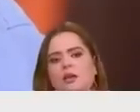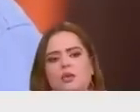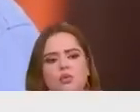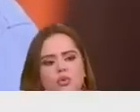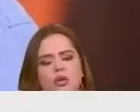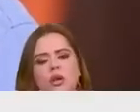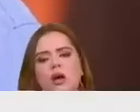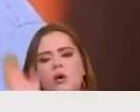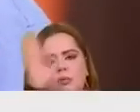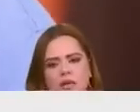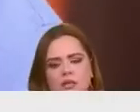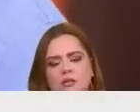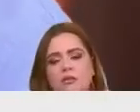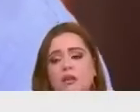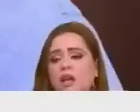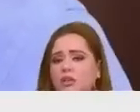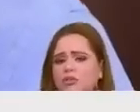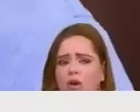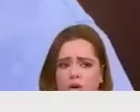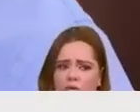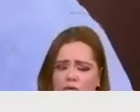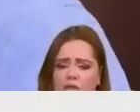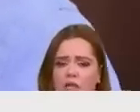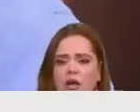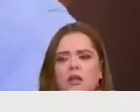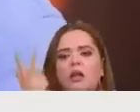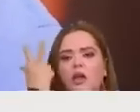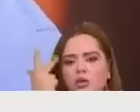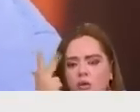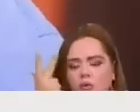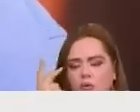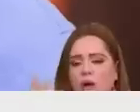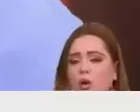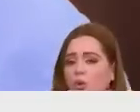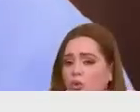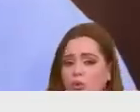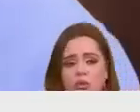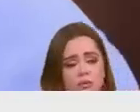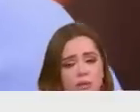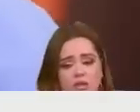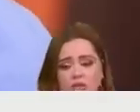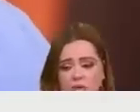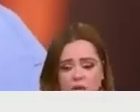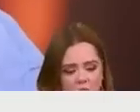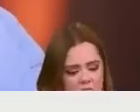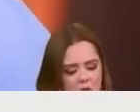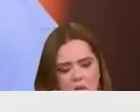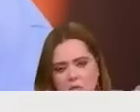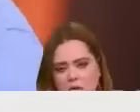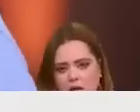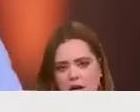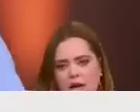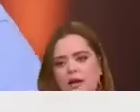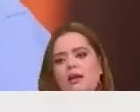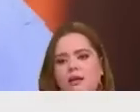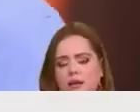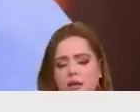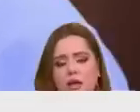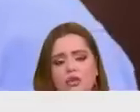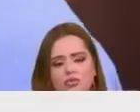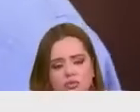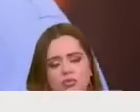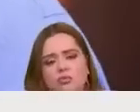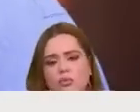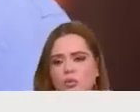conversa e é normal que se esses partidos eles queiram participar do governo e você tentar